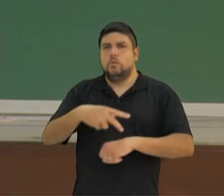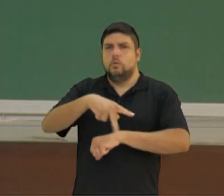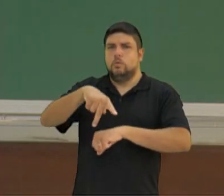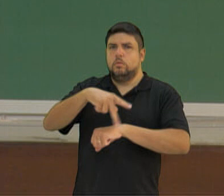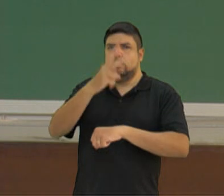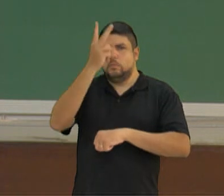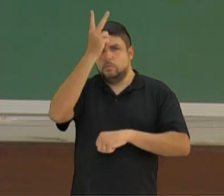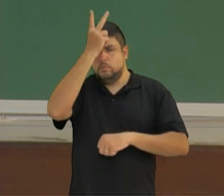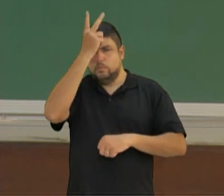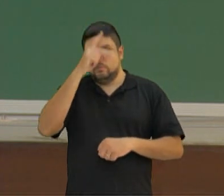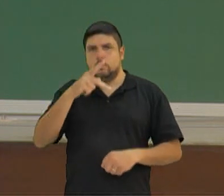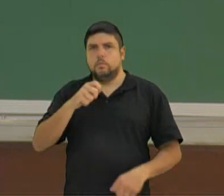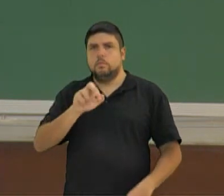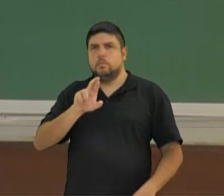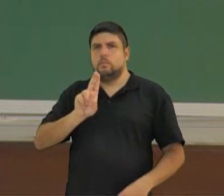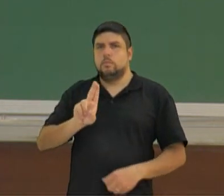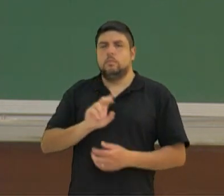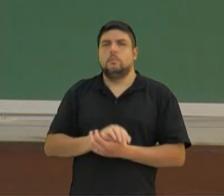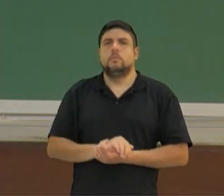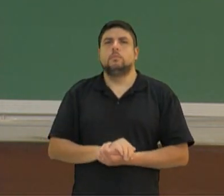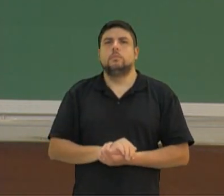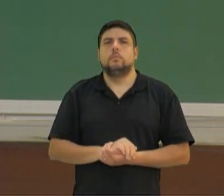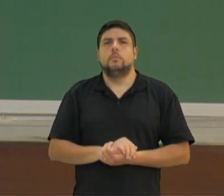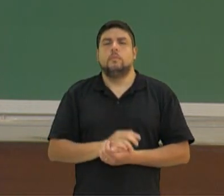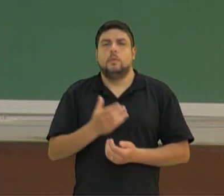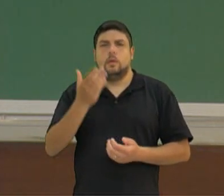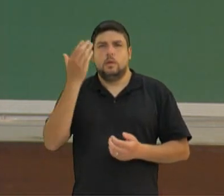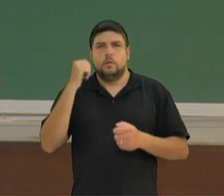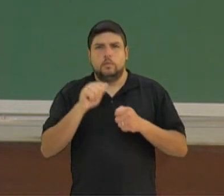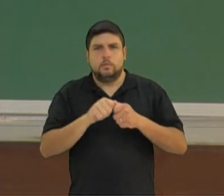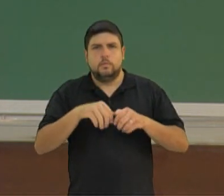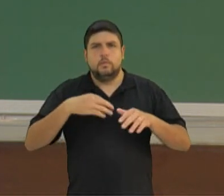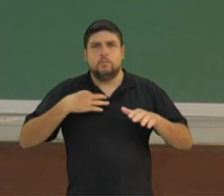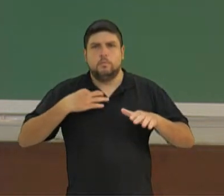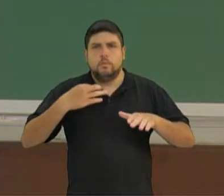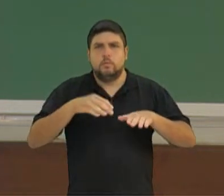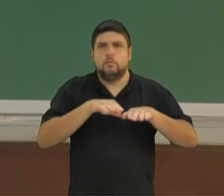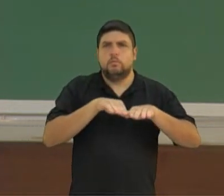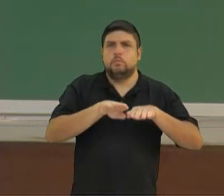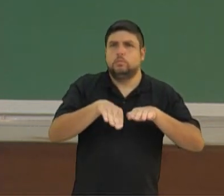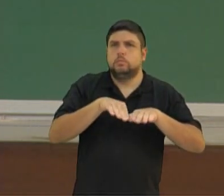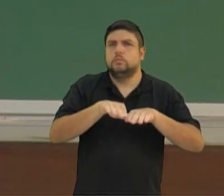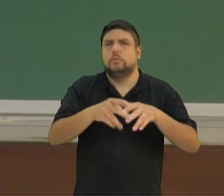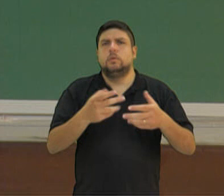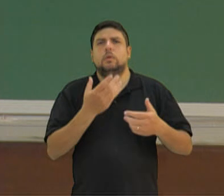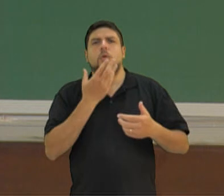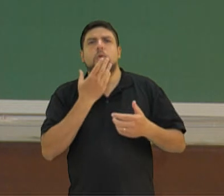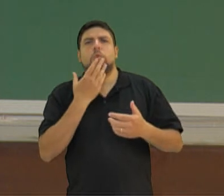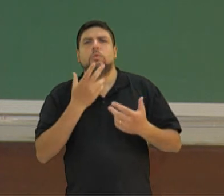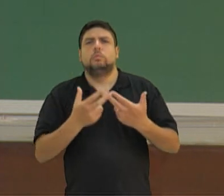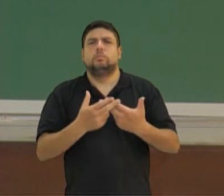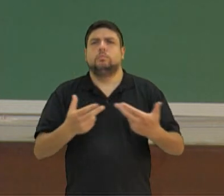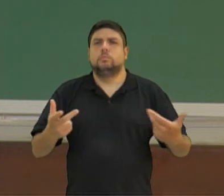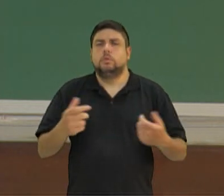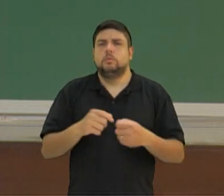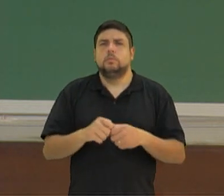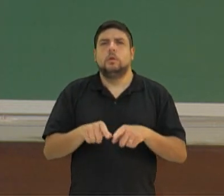grupos étnicos, artesãos fabricavam textos multicolores, né? E